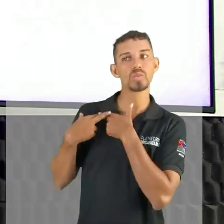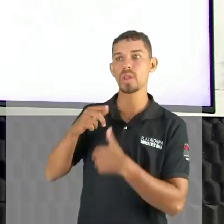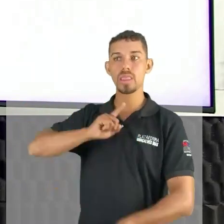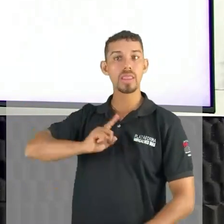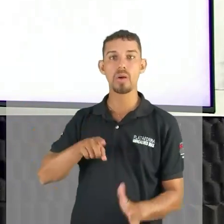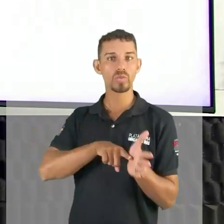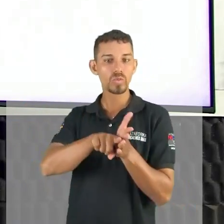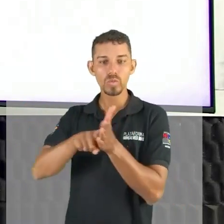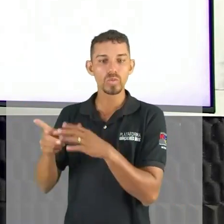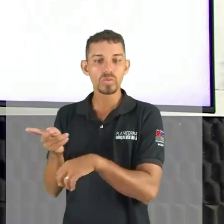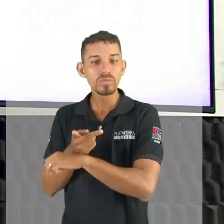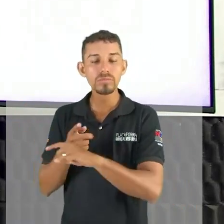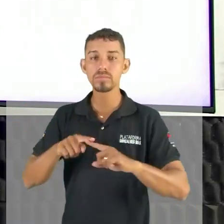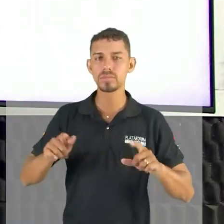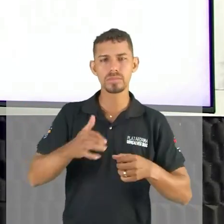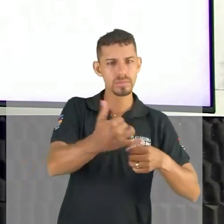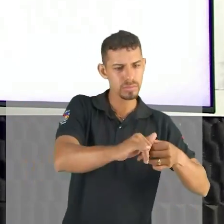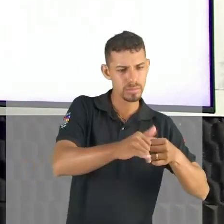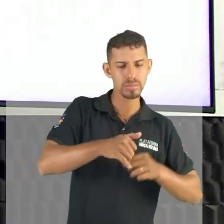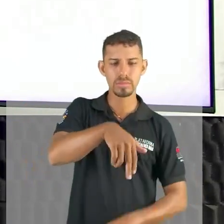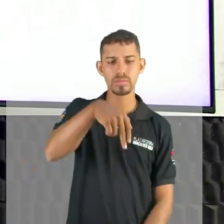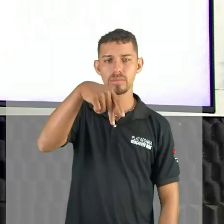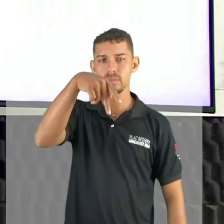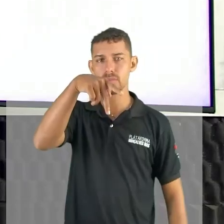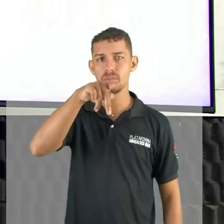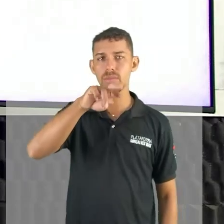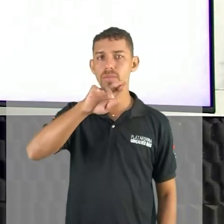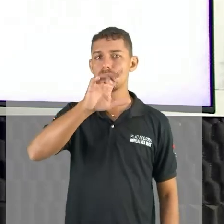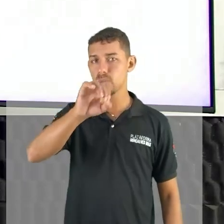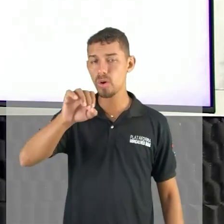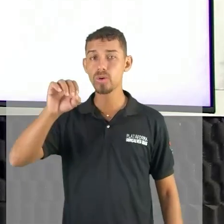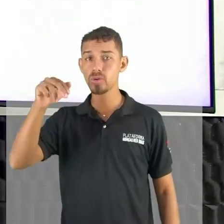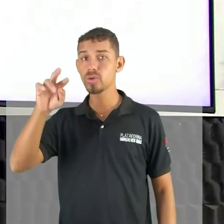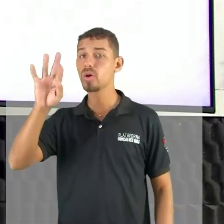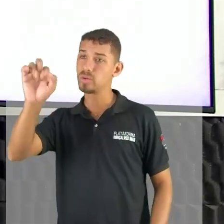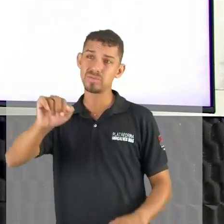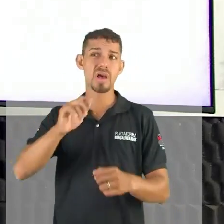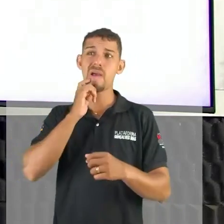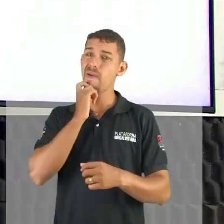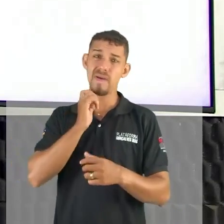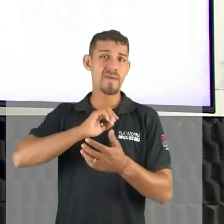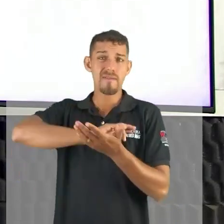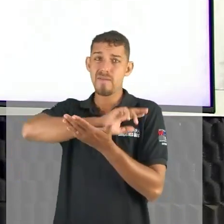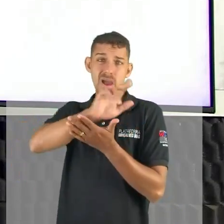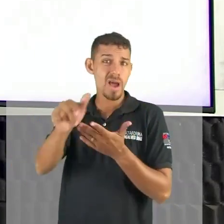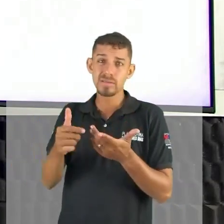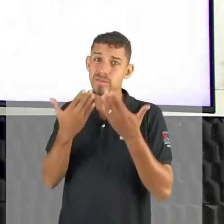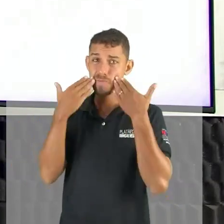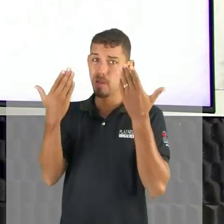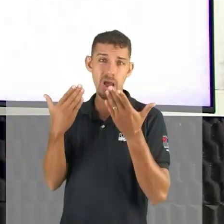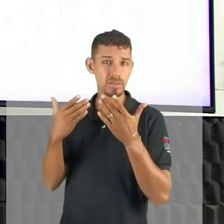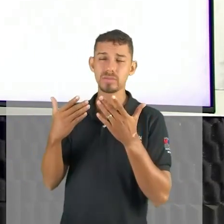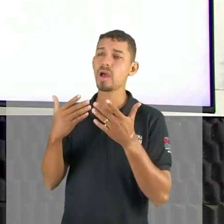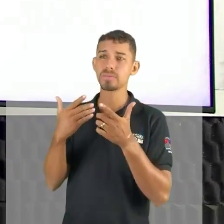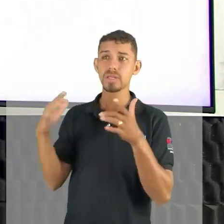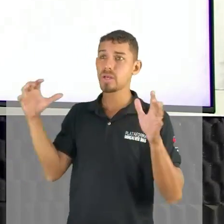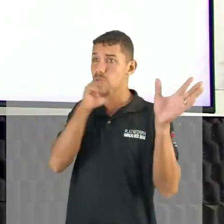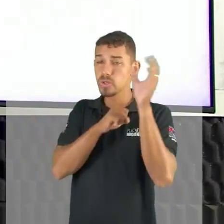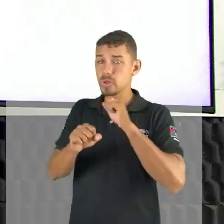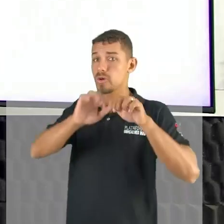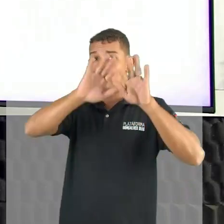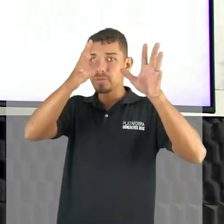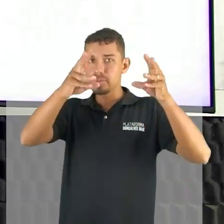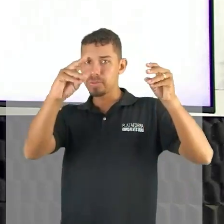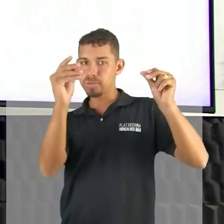explorá-lo. Porque se eu explorar petróleo no Polo Norte, eu vou desencadear uma série de impactos que podem acelerar o